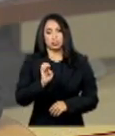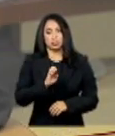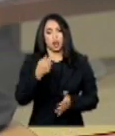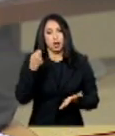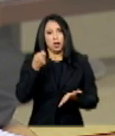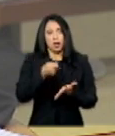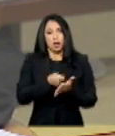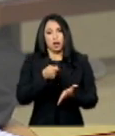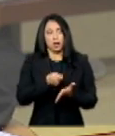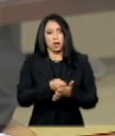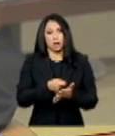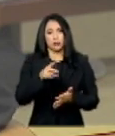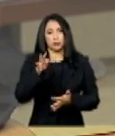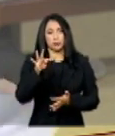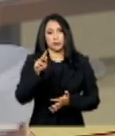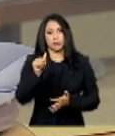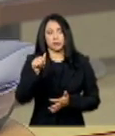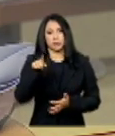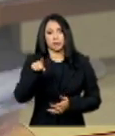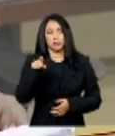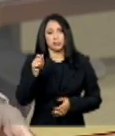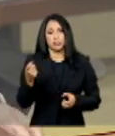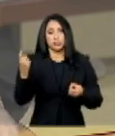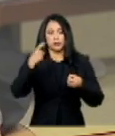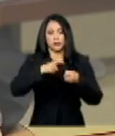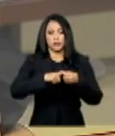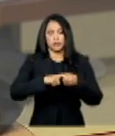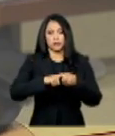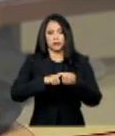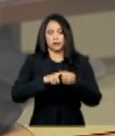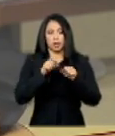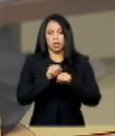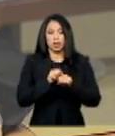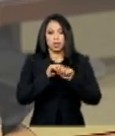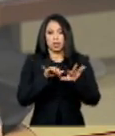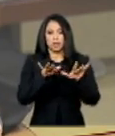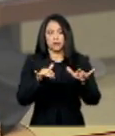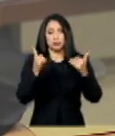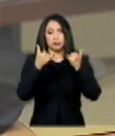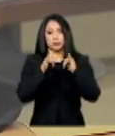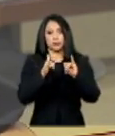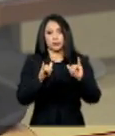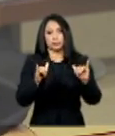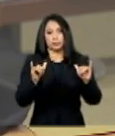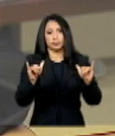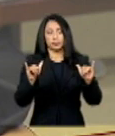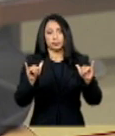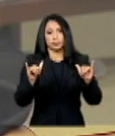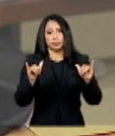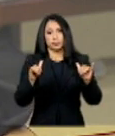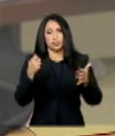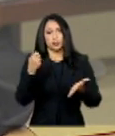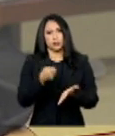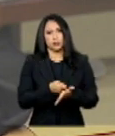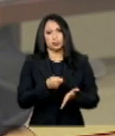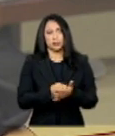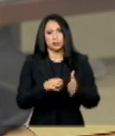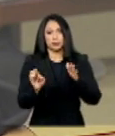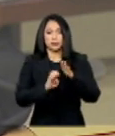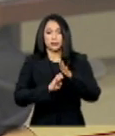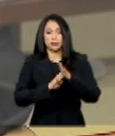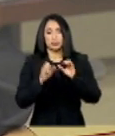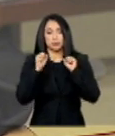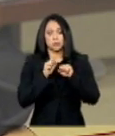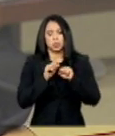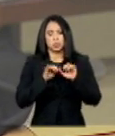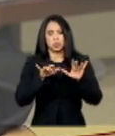de religação verifica se que o legislador do estado da bahia institui a obrigação para as empresas distribuidoras de energia elétrica